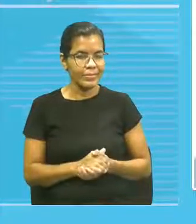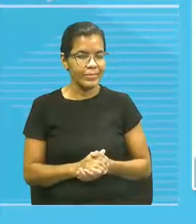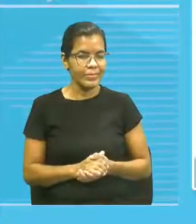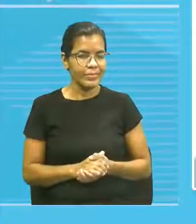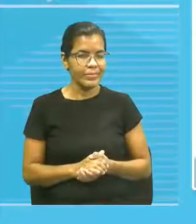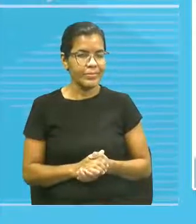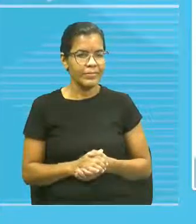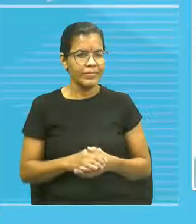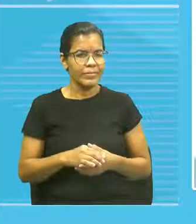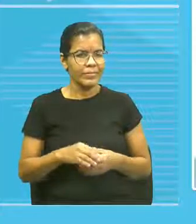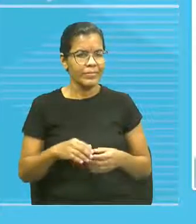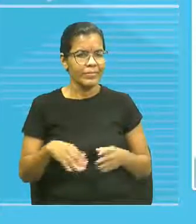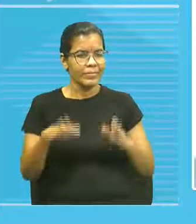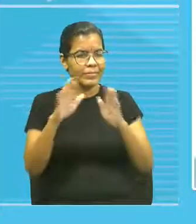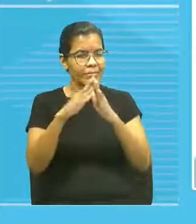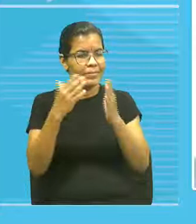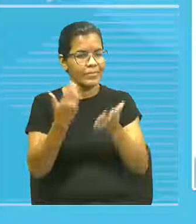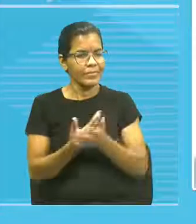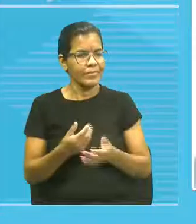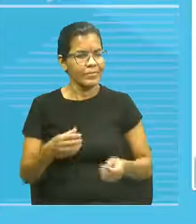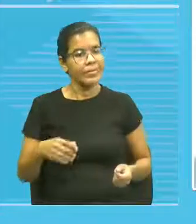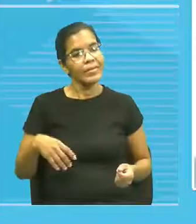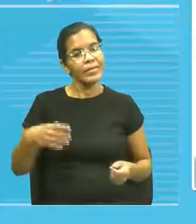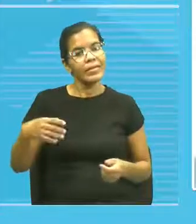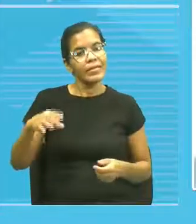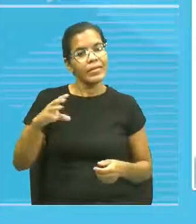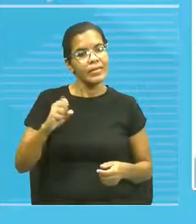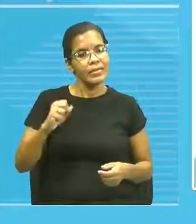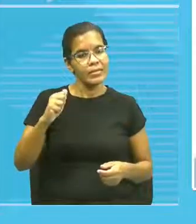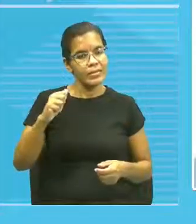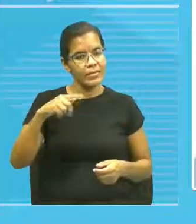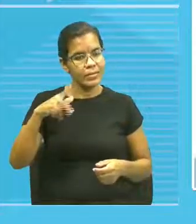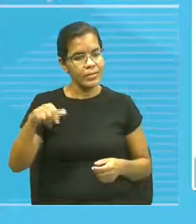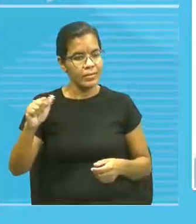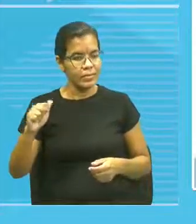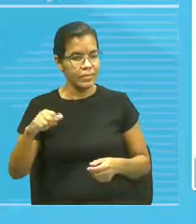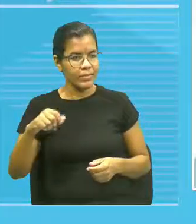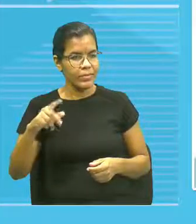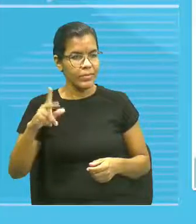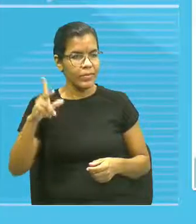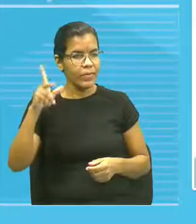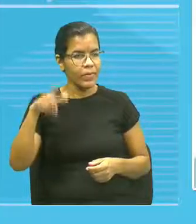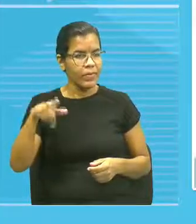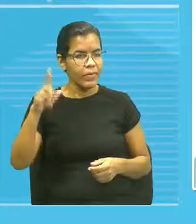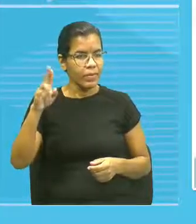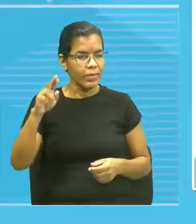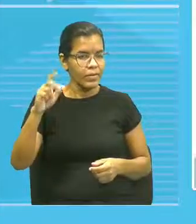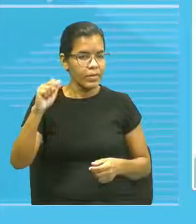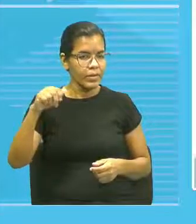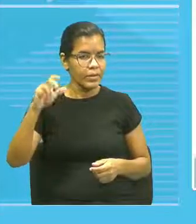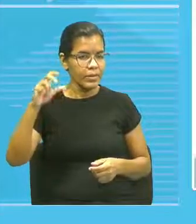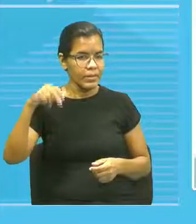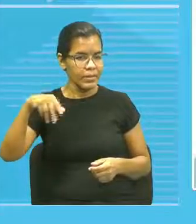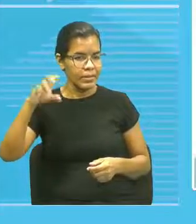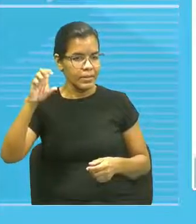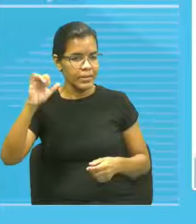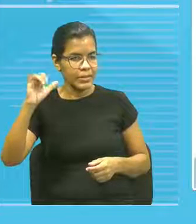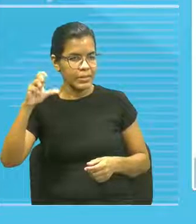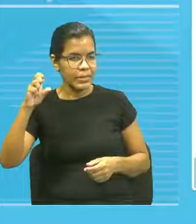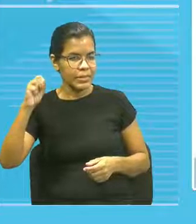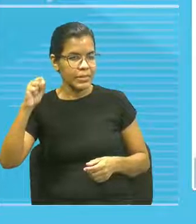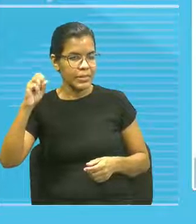Unidade Escolar São Francisco de Assis. Massa, Curral Novo fica próximo de onde? Jane. É Jane ou é